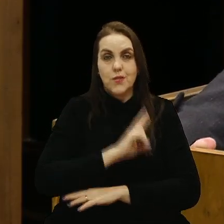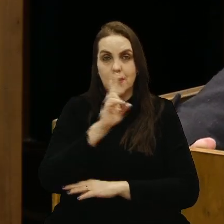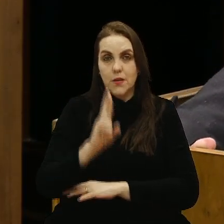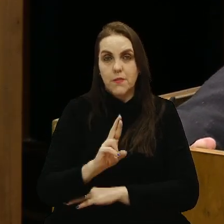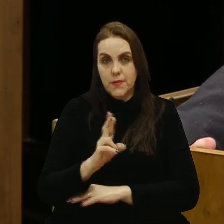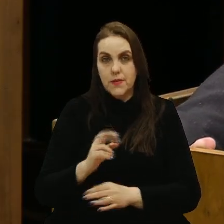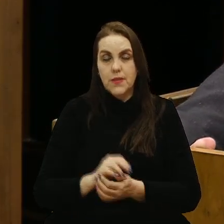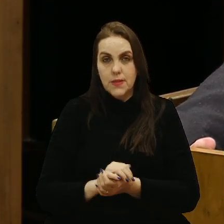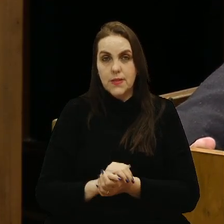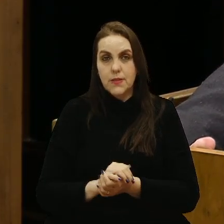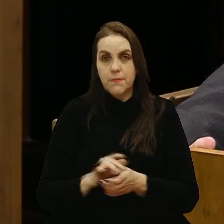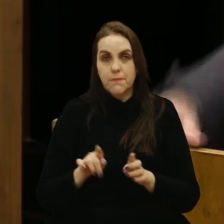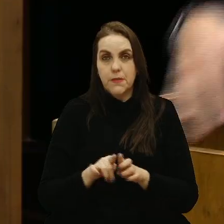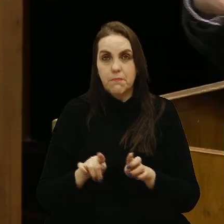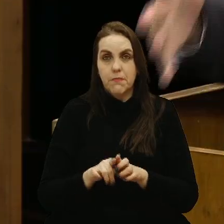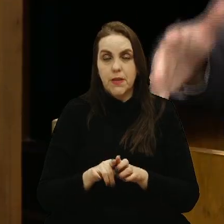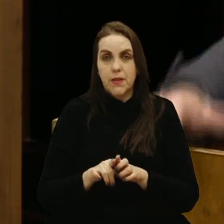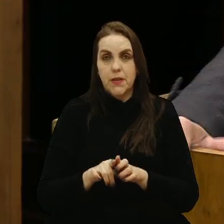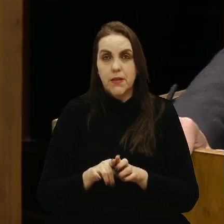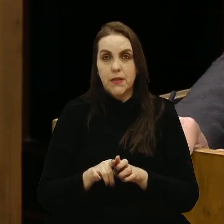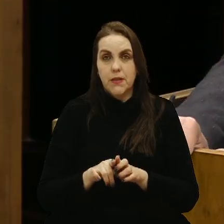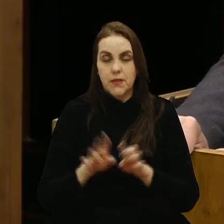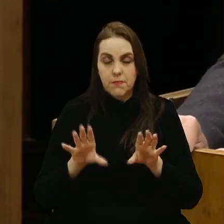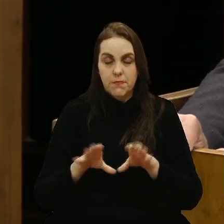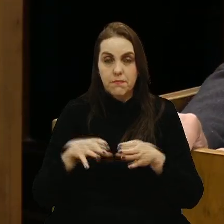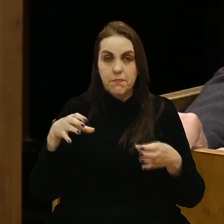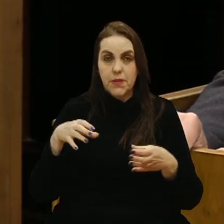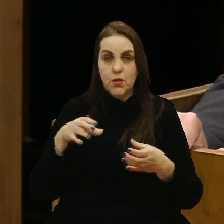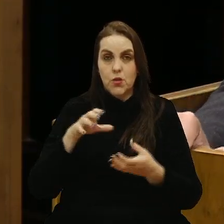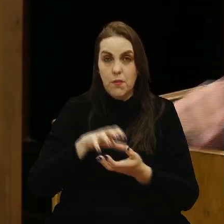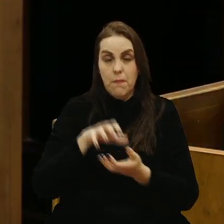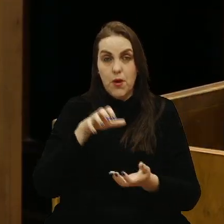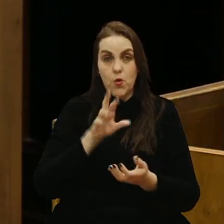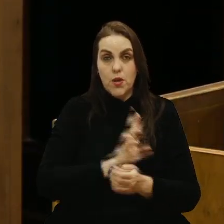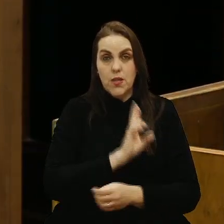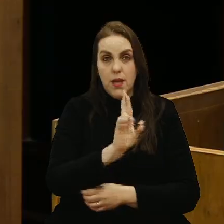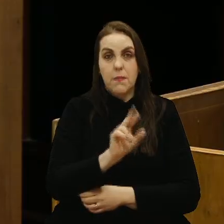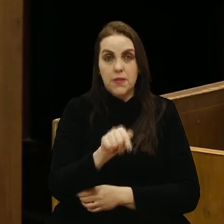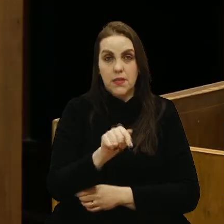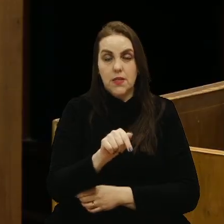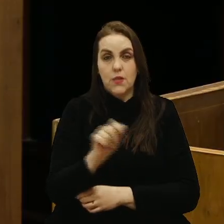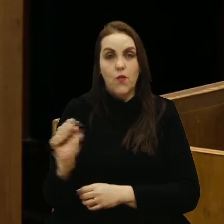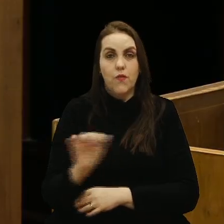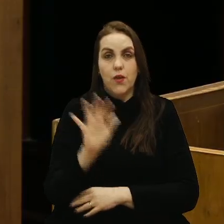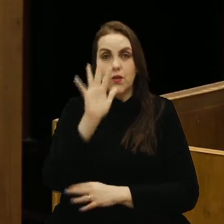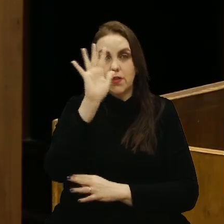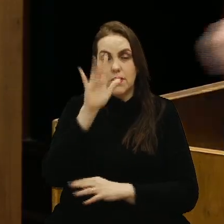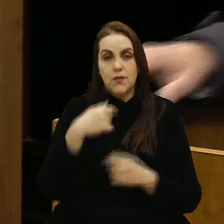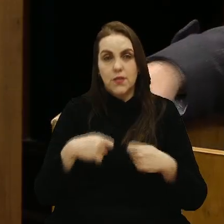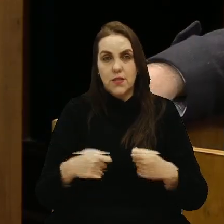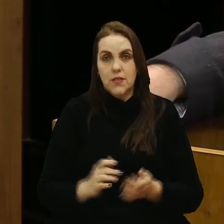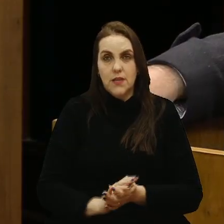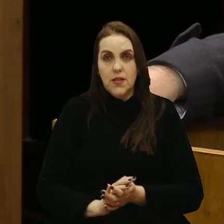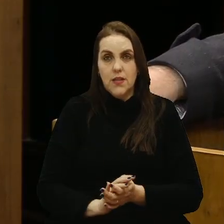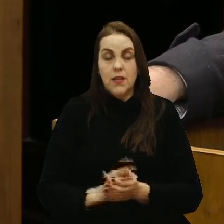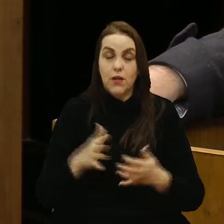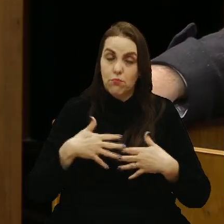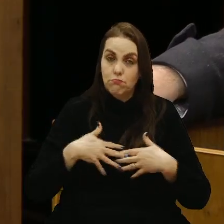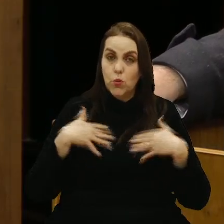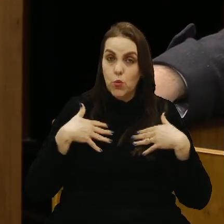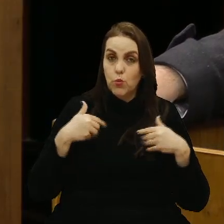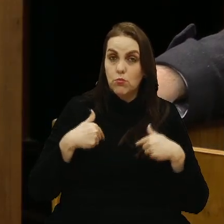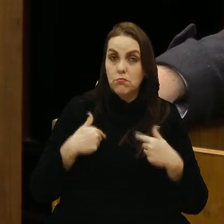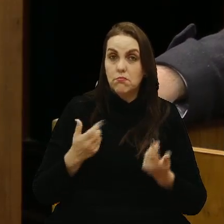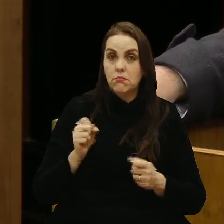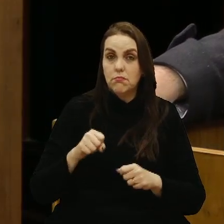representada nas majoritárias, né, tendo a representatividade e a valorização necessária. Então, fico honrado